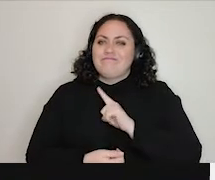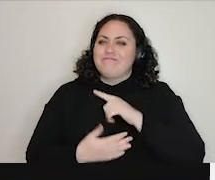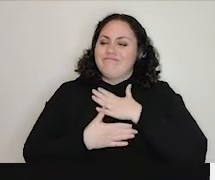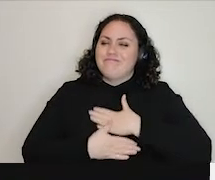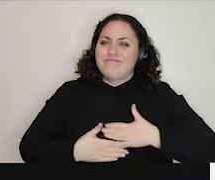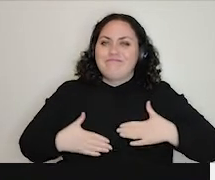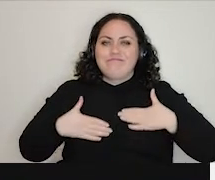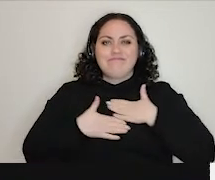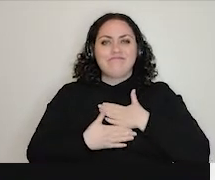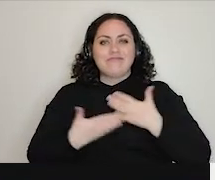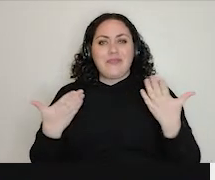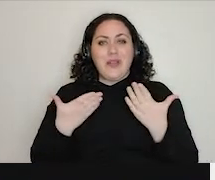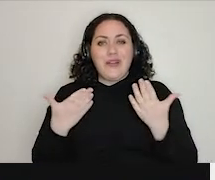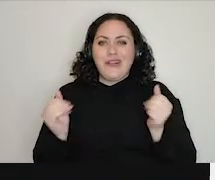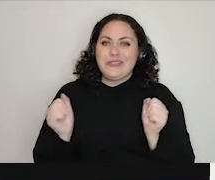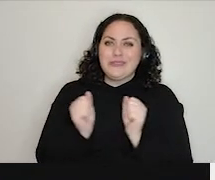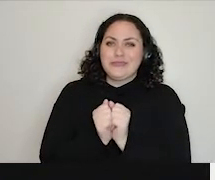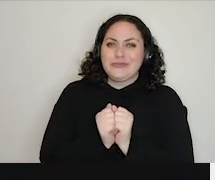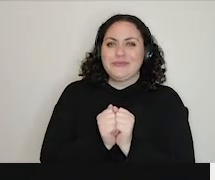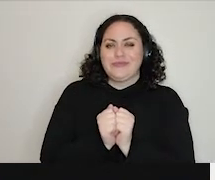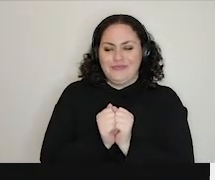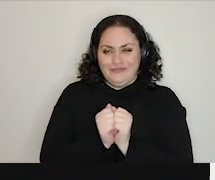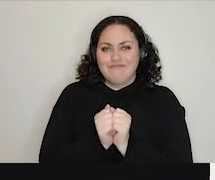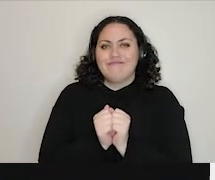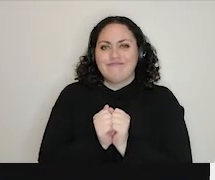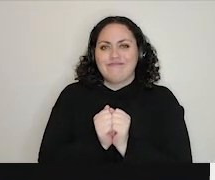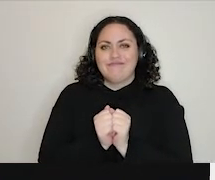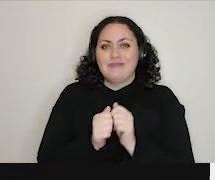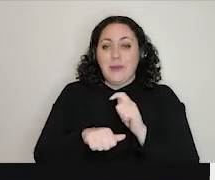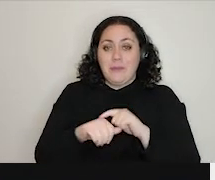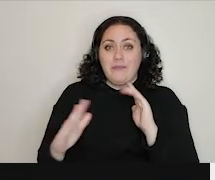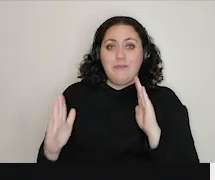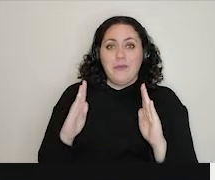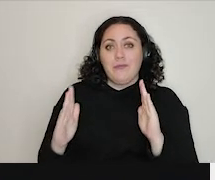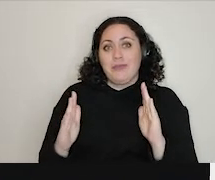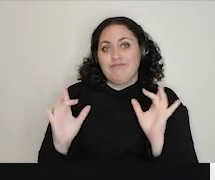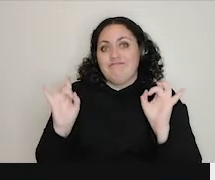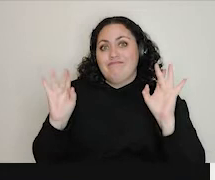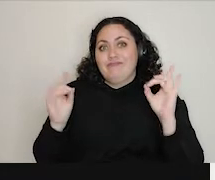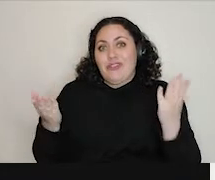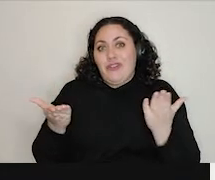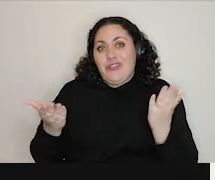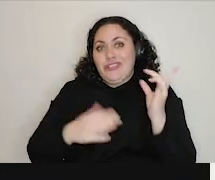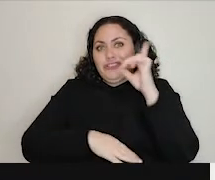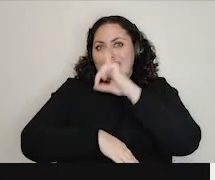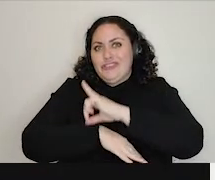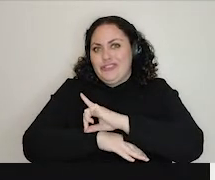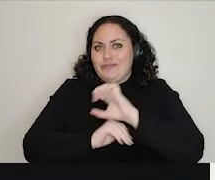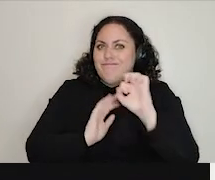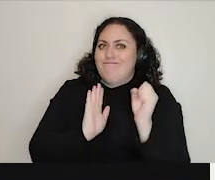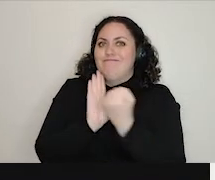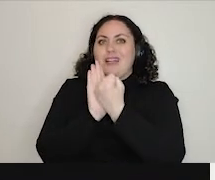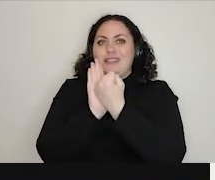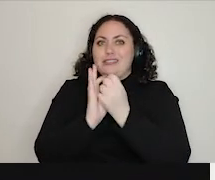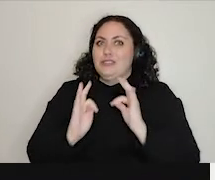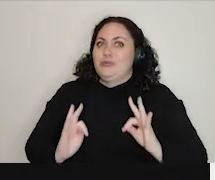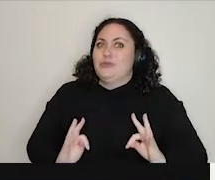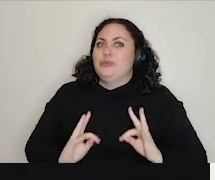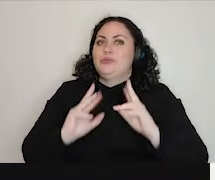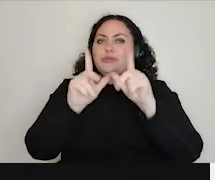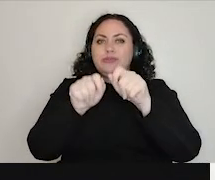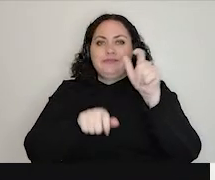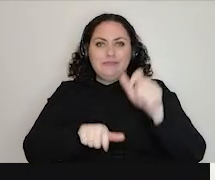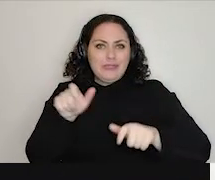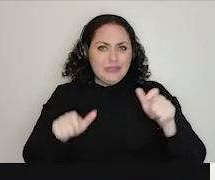uma satisfação poder estar compondo esse momento, ainda mais nesse dia, né, que é um dia tão representativo para